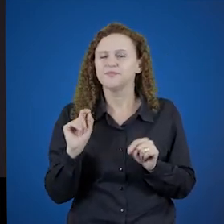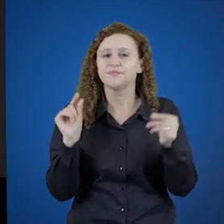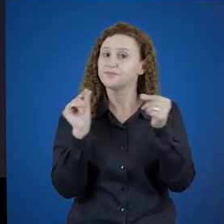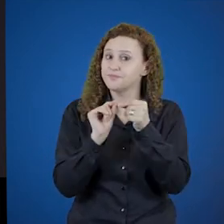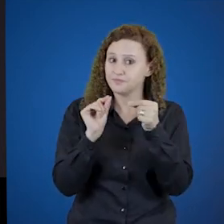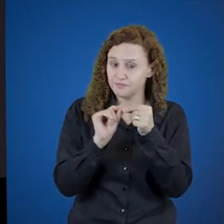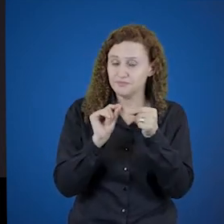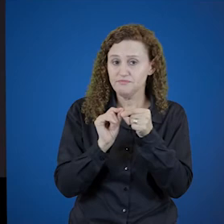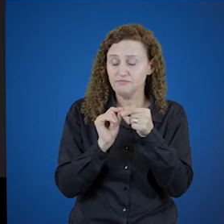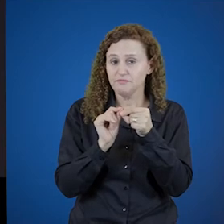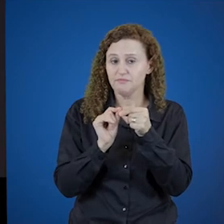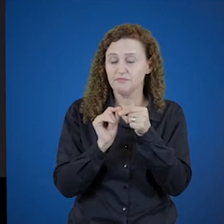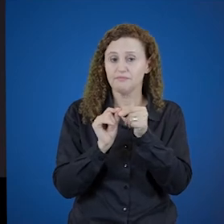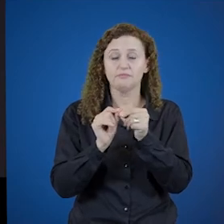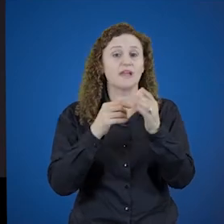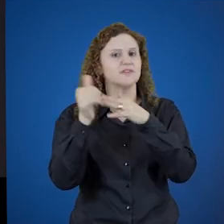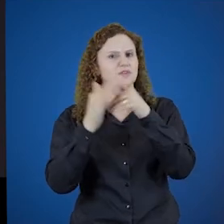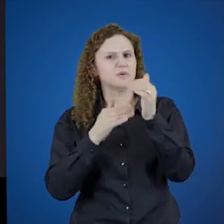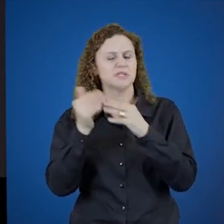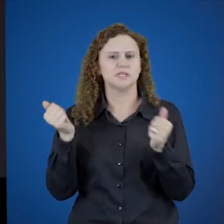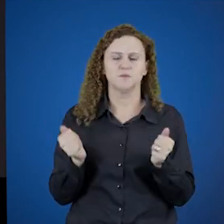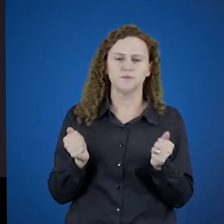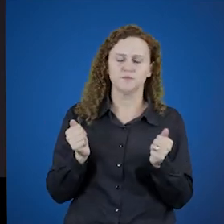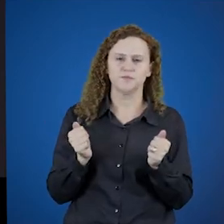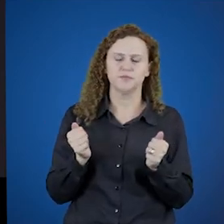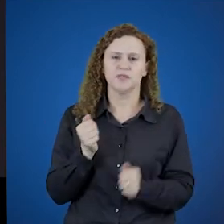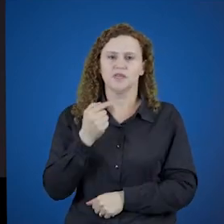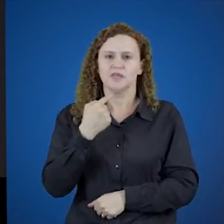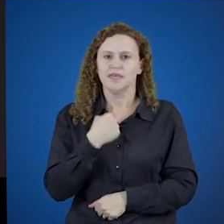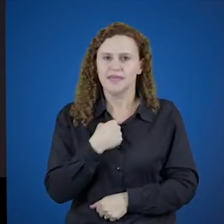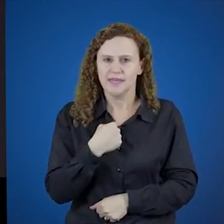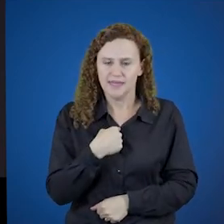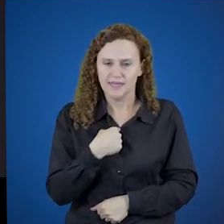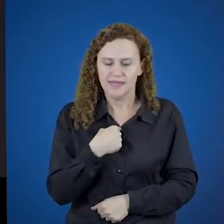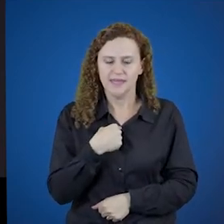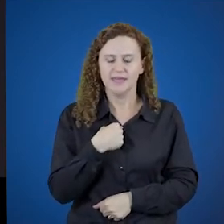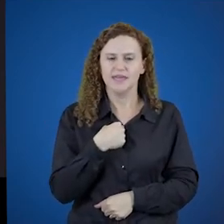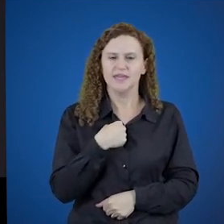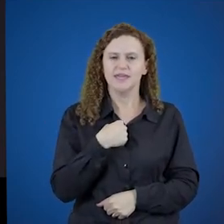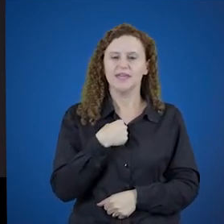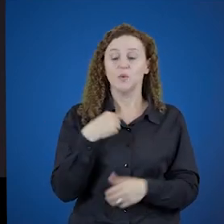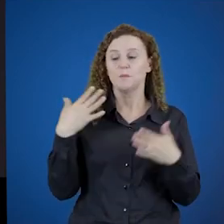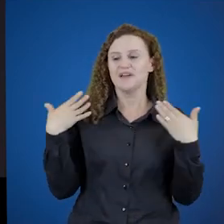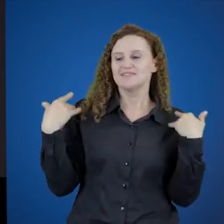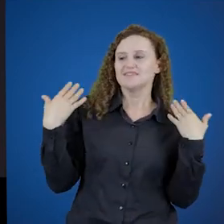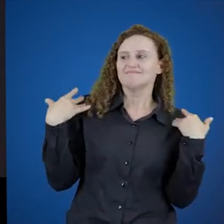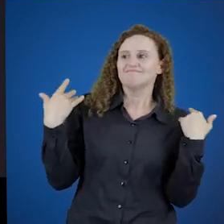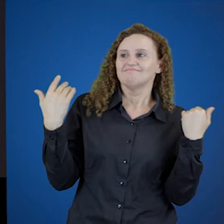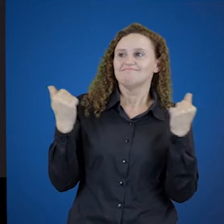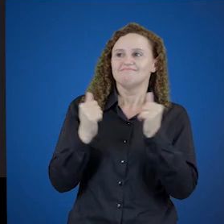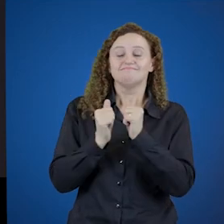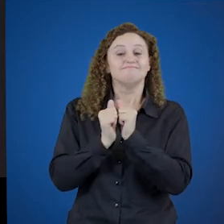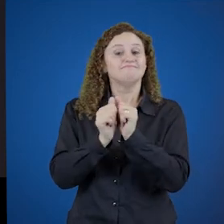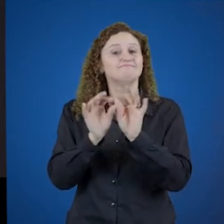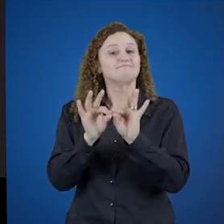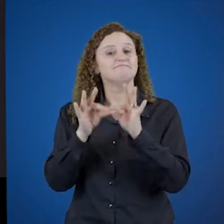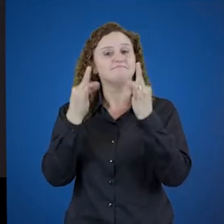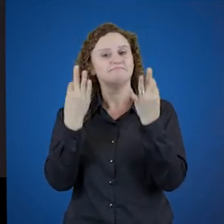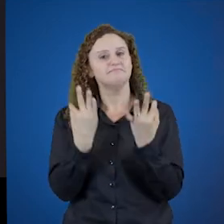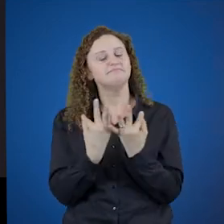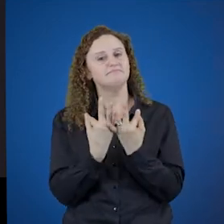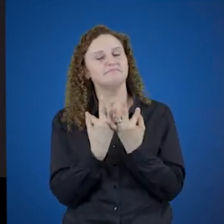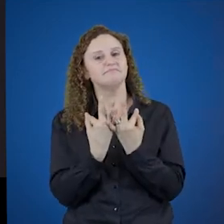e com a qual você faz alguma ação exemplo eu passeio com a minha